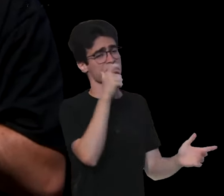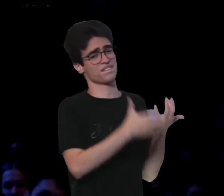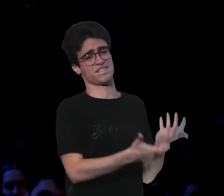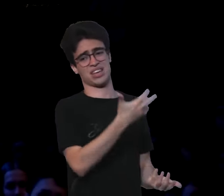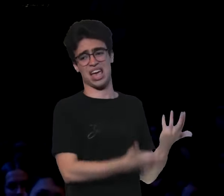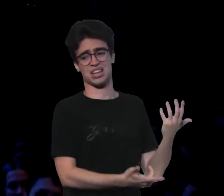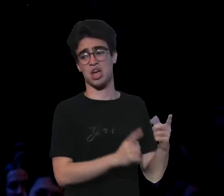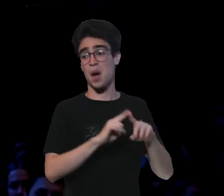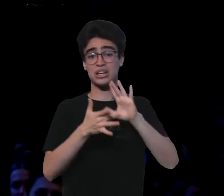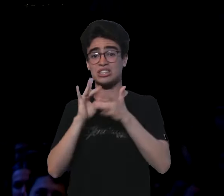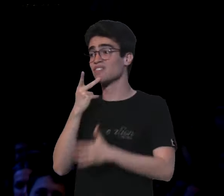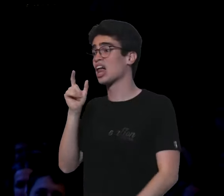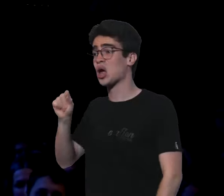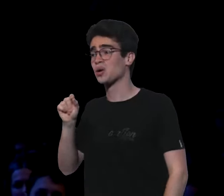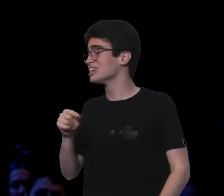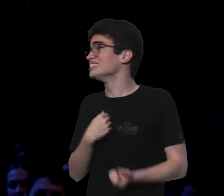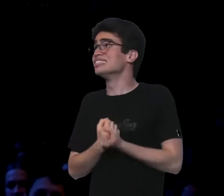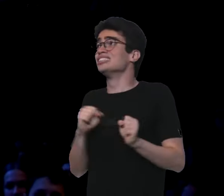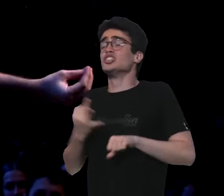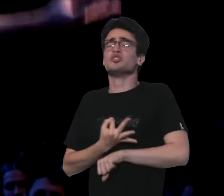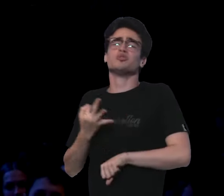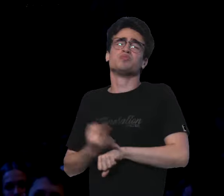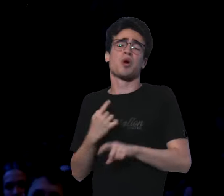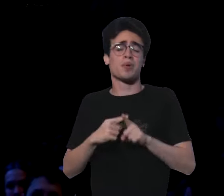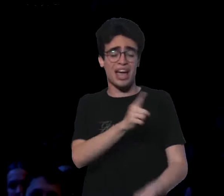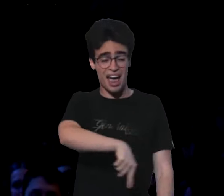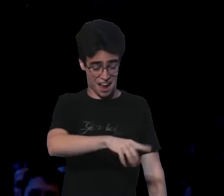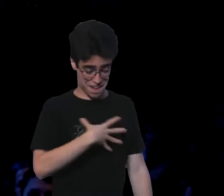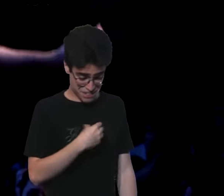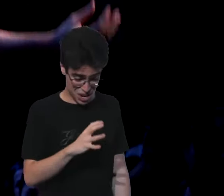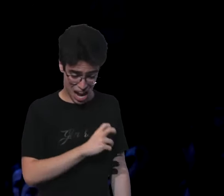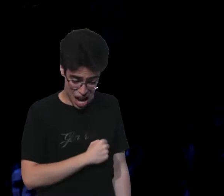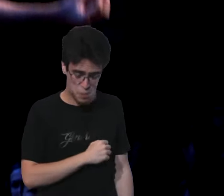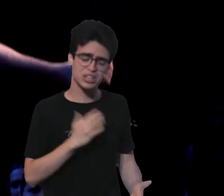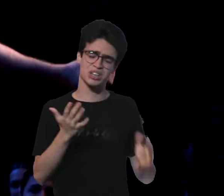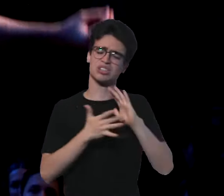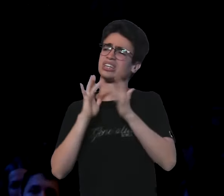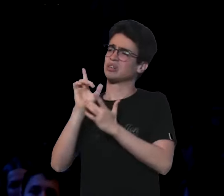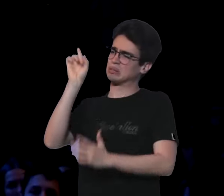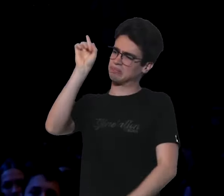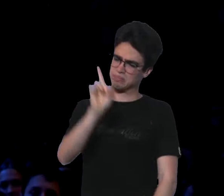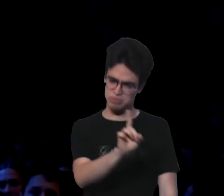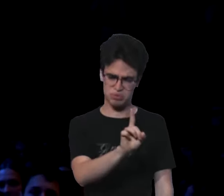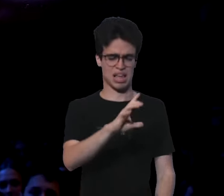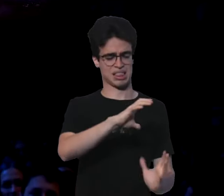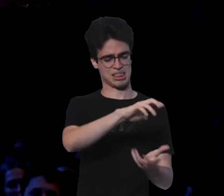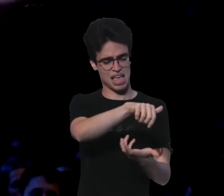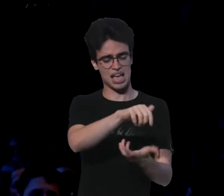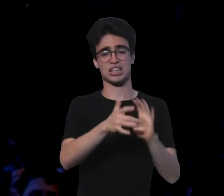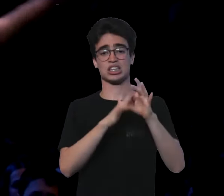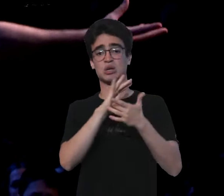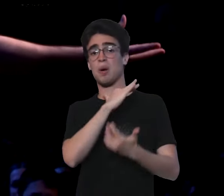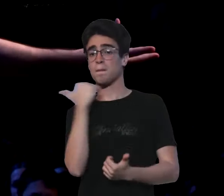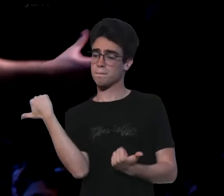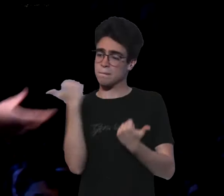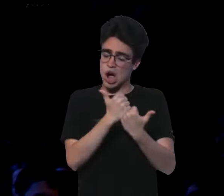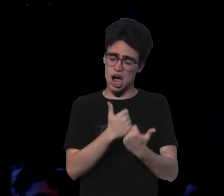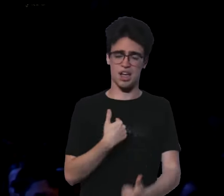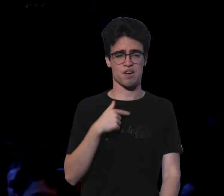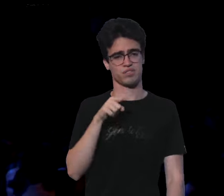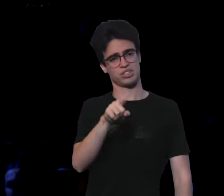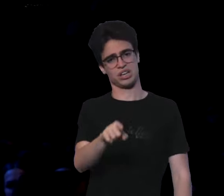eu não aguento mais ver os filhos que eu amo tanto sofrendo isso. E Ele desce do céu, se torna um homem e morre na cruz por mim e por